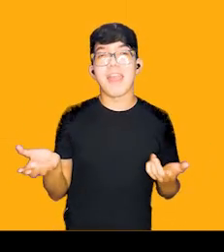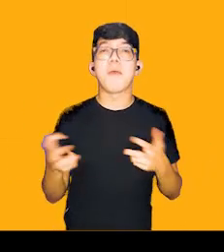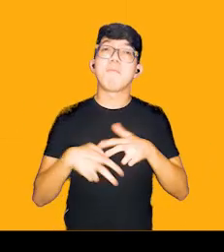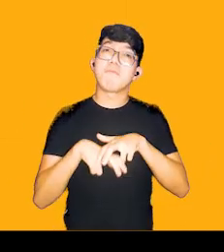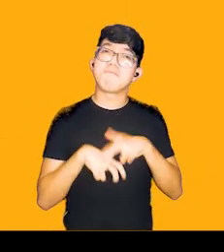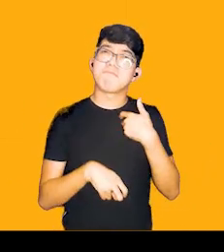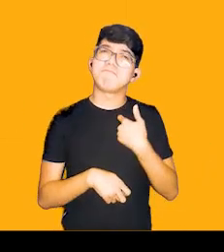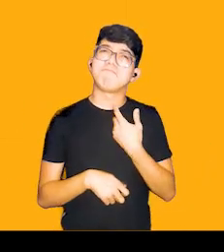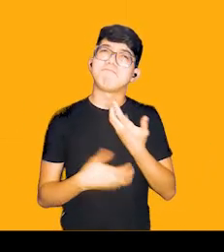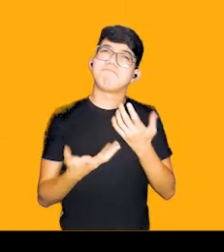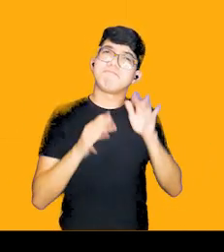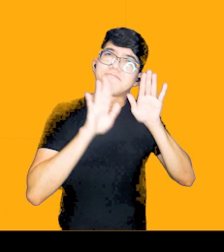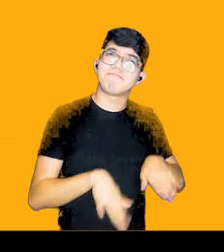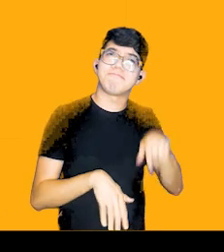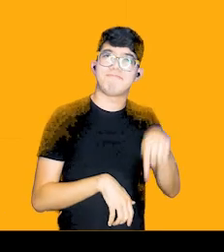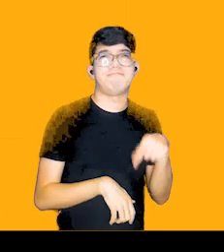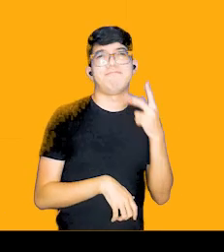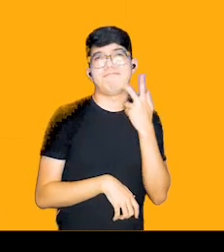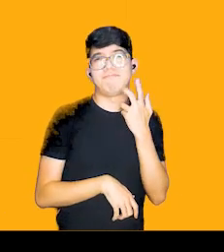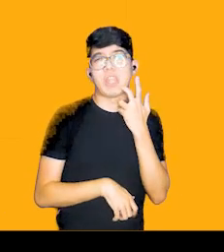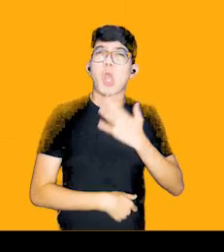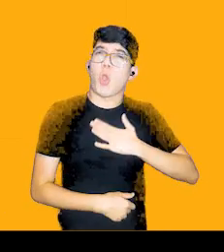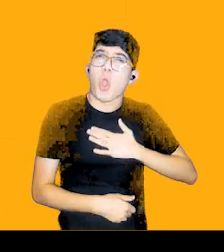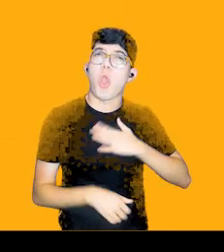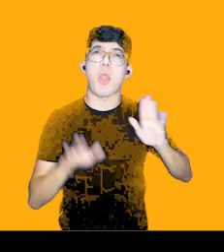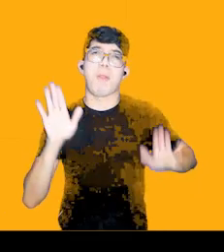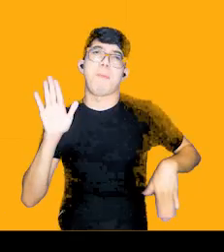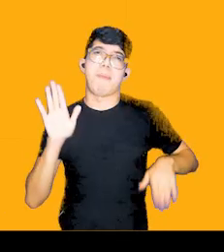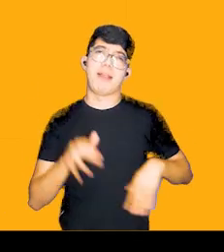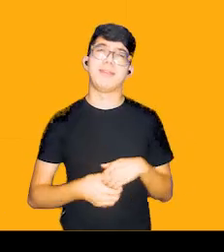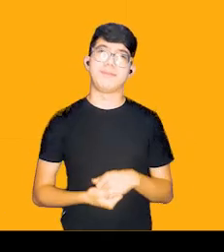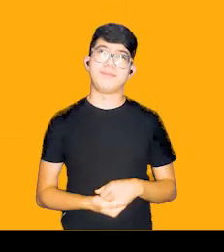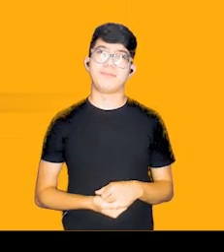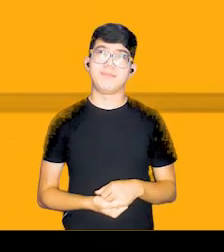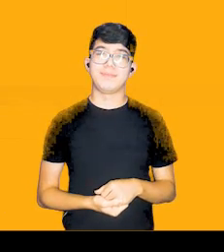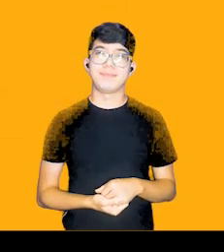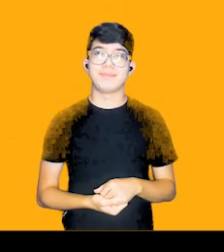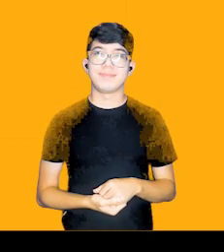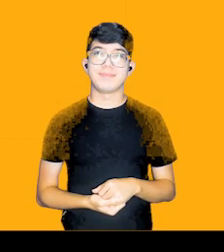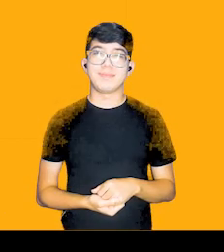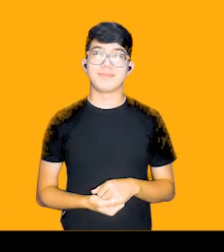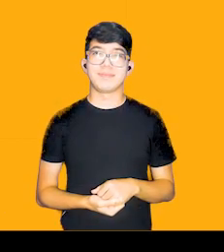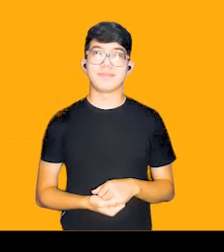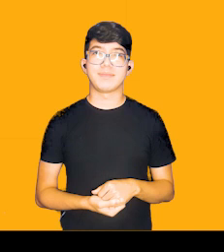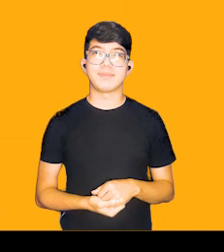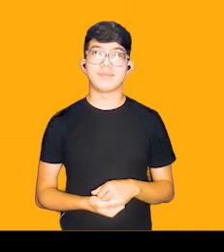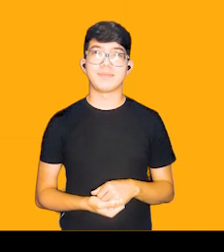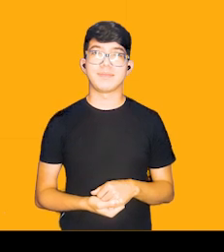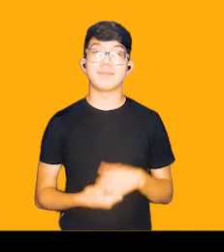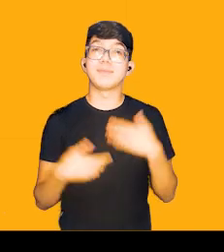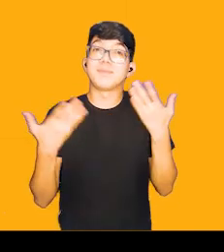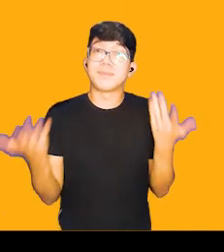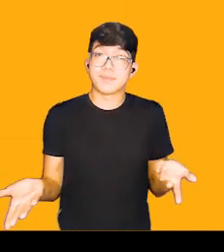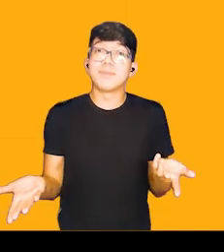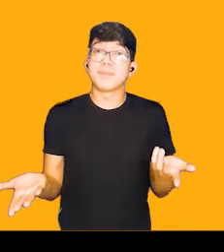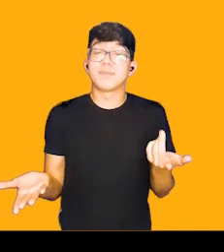das escolhas, assim, de ter ficado aqui foi essa coisa do mar também. Quando eu saí de São Paulo, eu